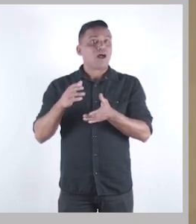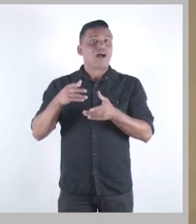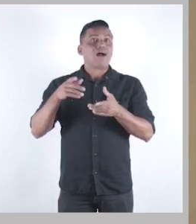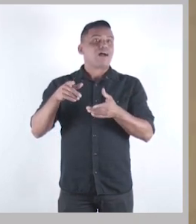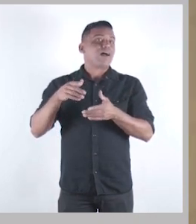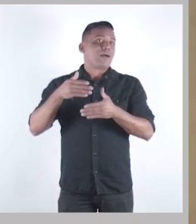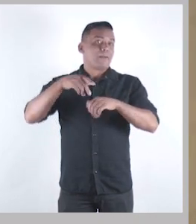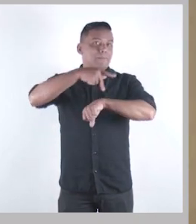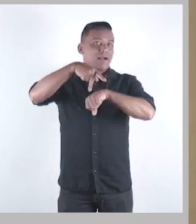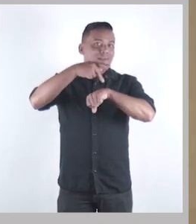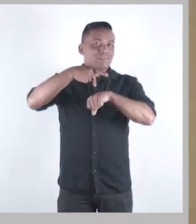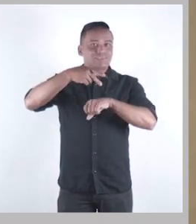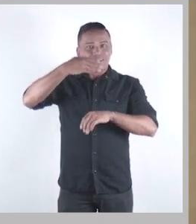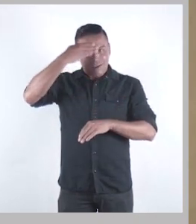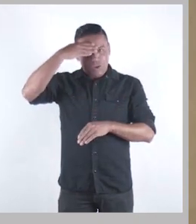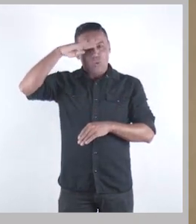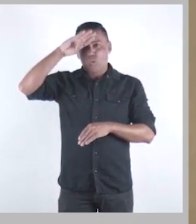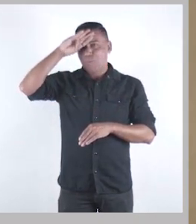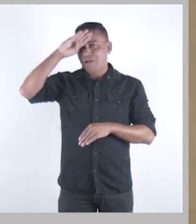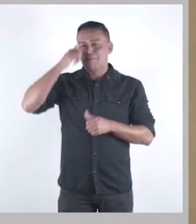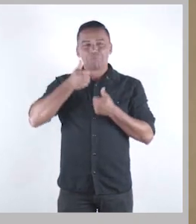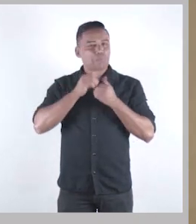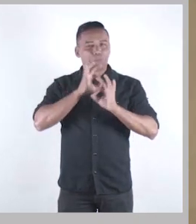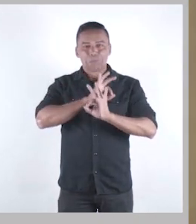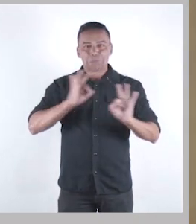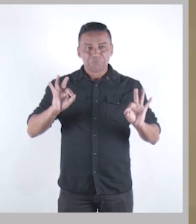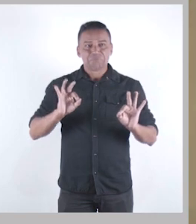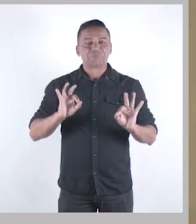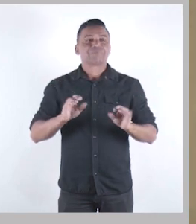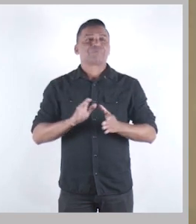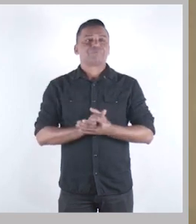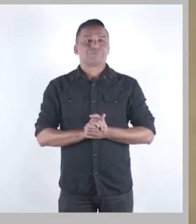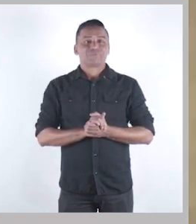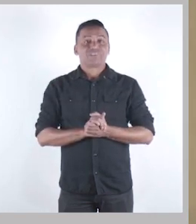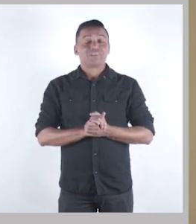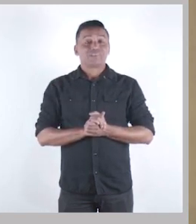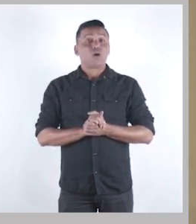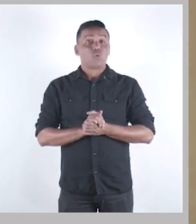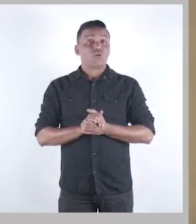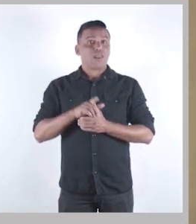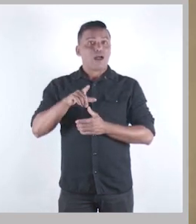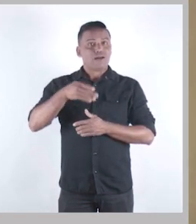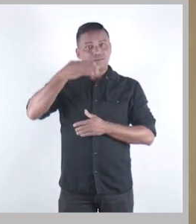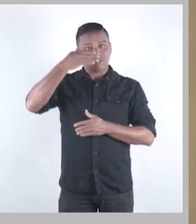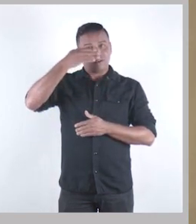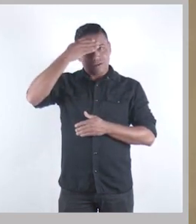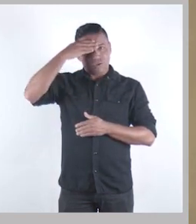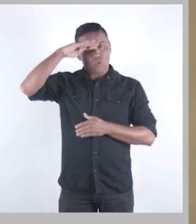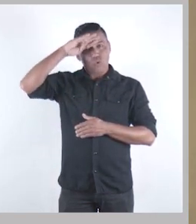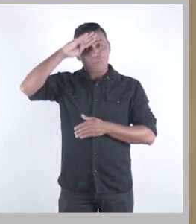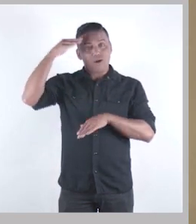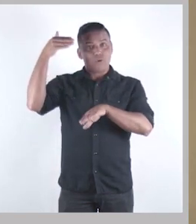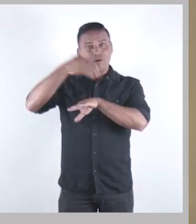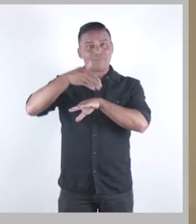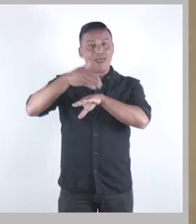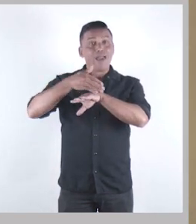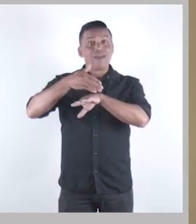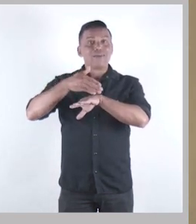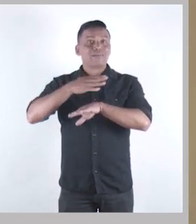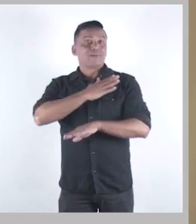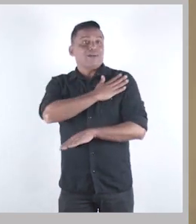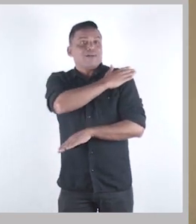mim foi bastante. Aliás, em Cuba também eu entrei nas Forças Armadas, no